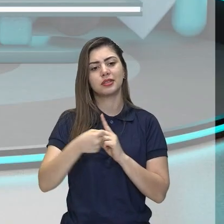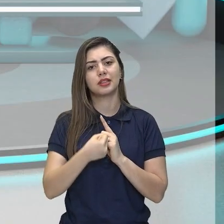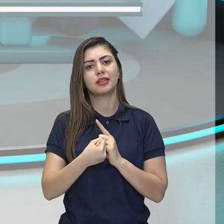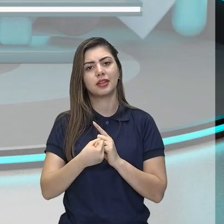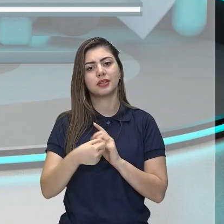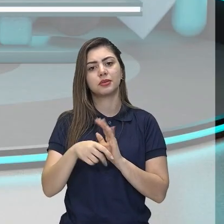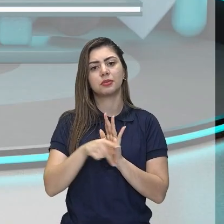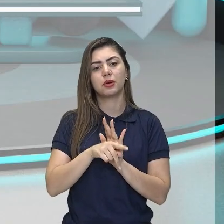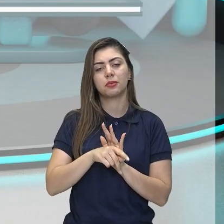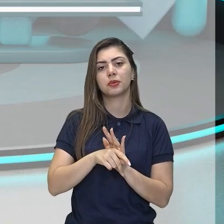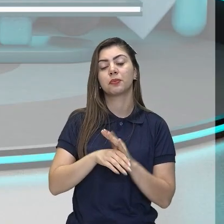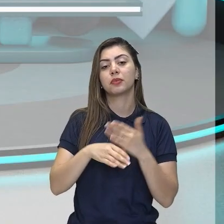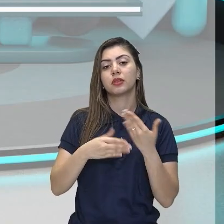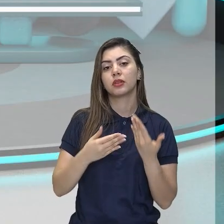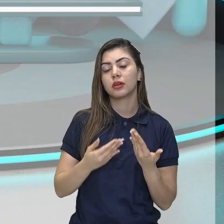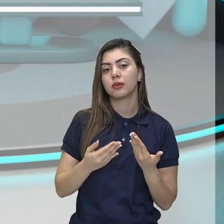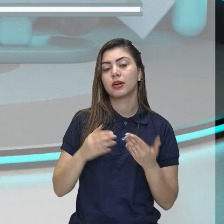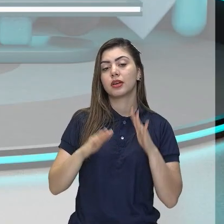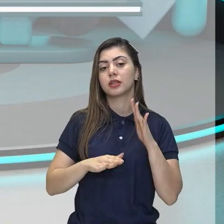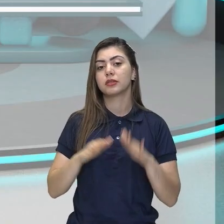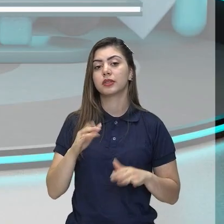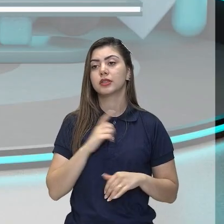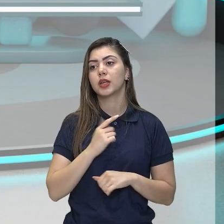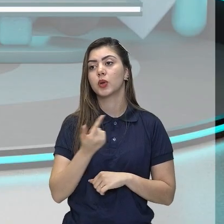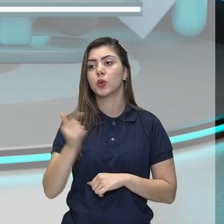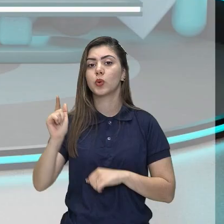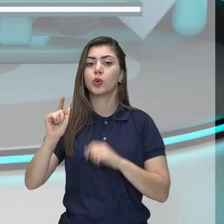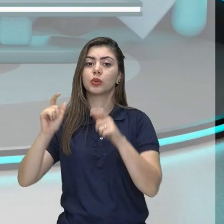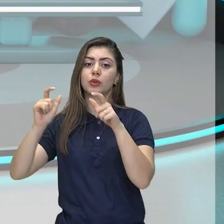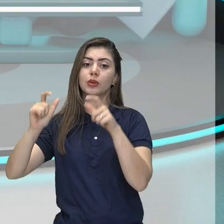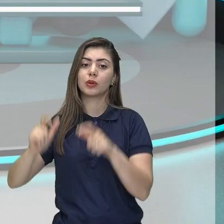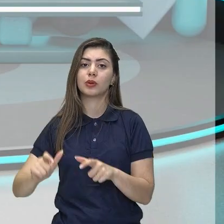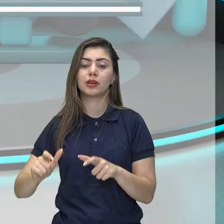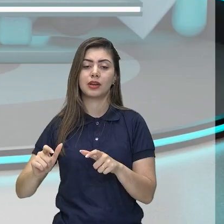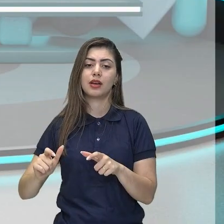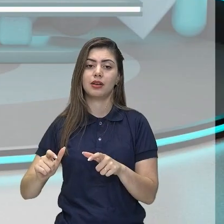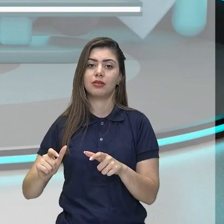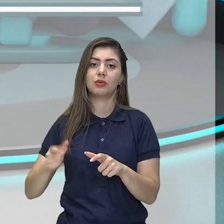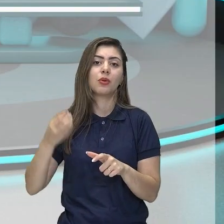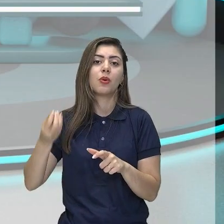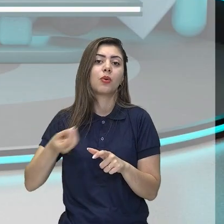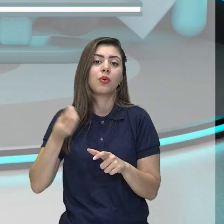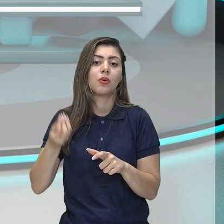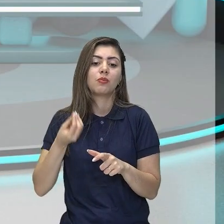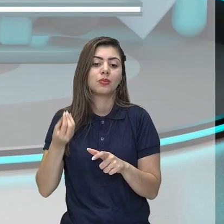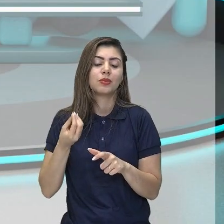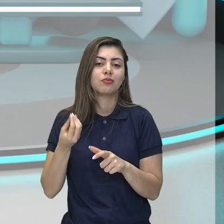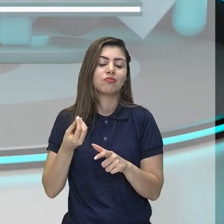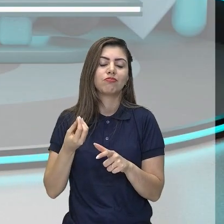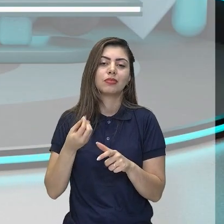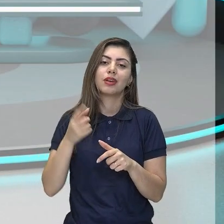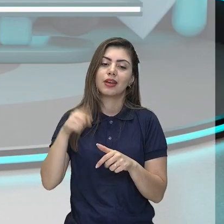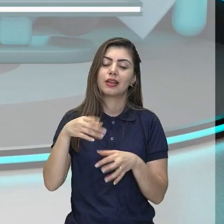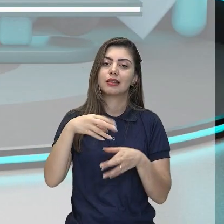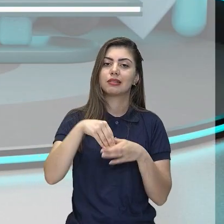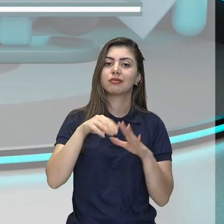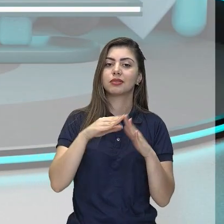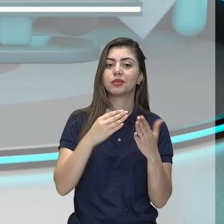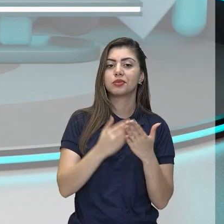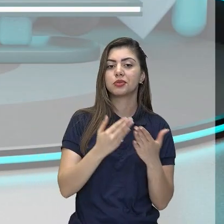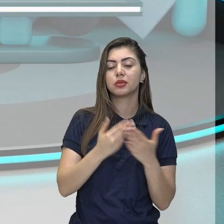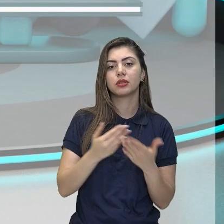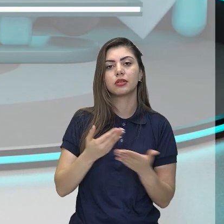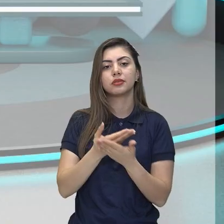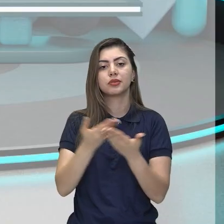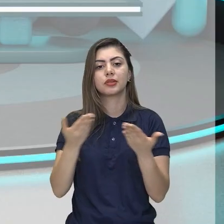o único espaço adequado que tem para a prática de esportes é lá, é dentro da escola. Então, vocês podem